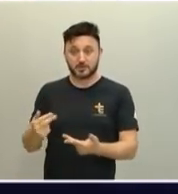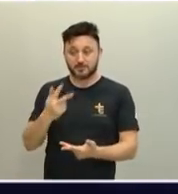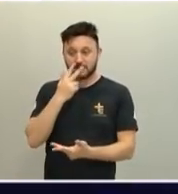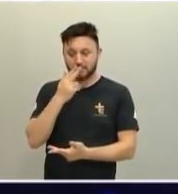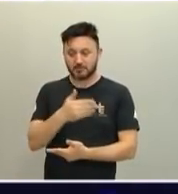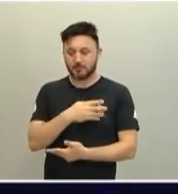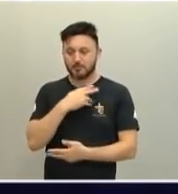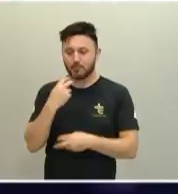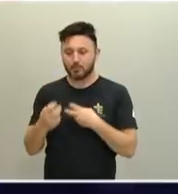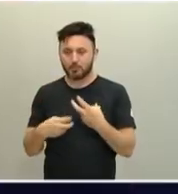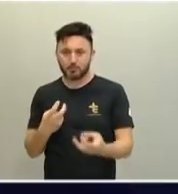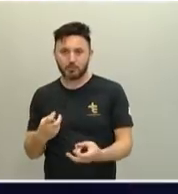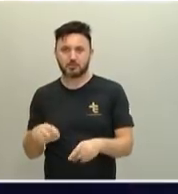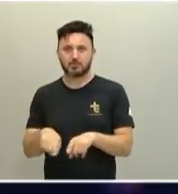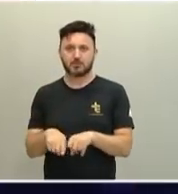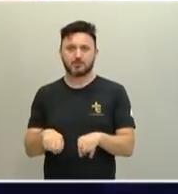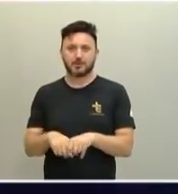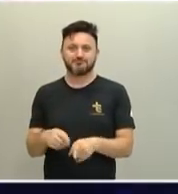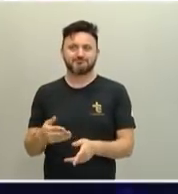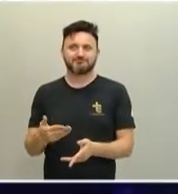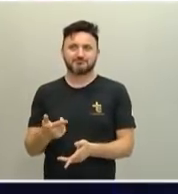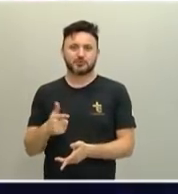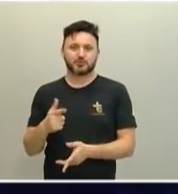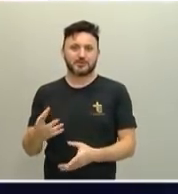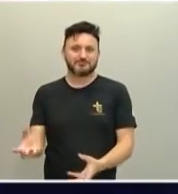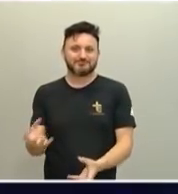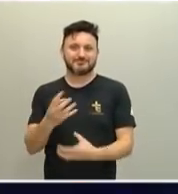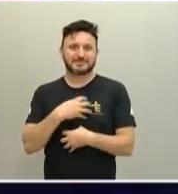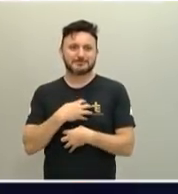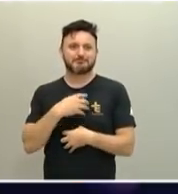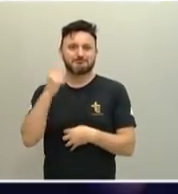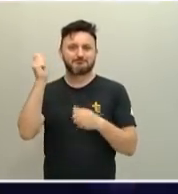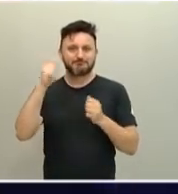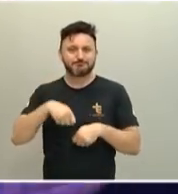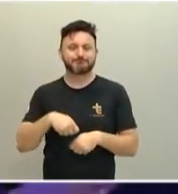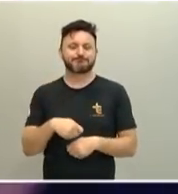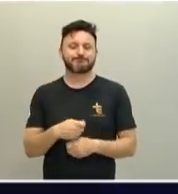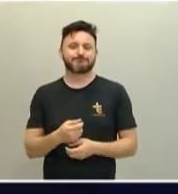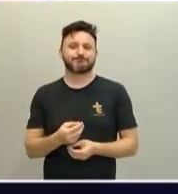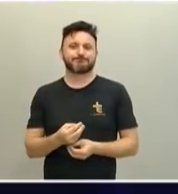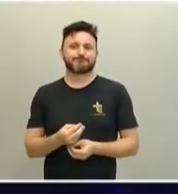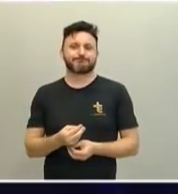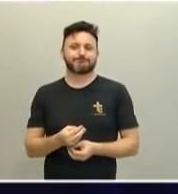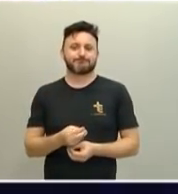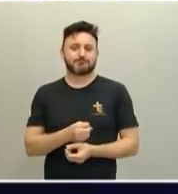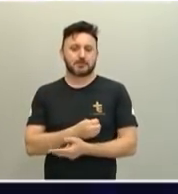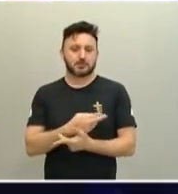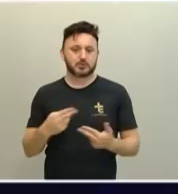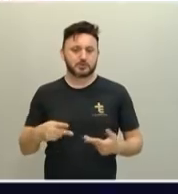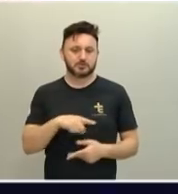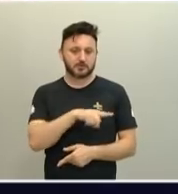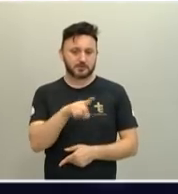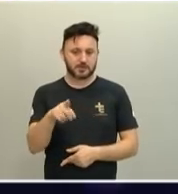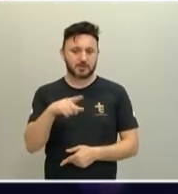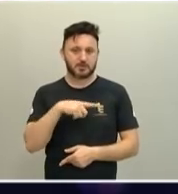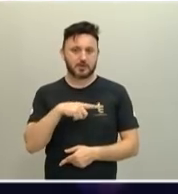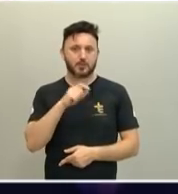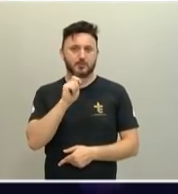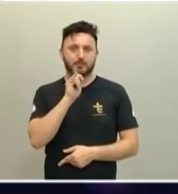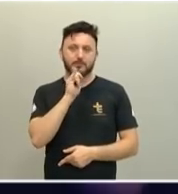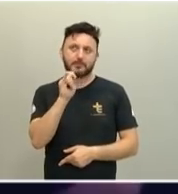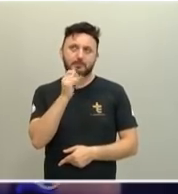sem saída, sem nenhum tipo de sinal. Aquilo que para você não tem mais como, a